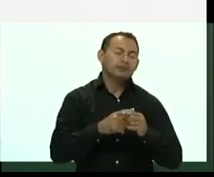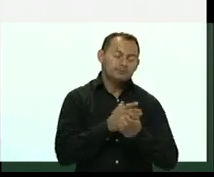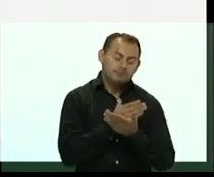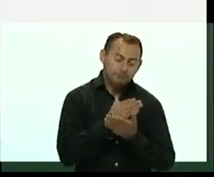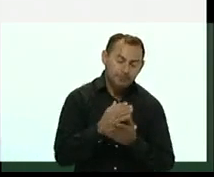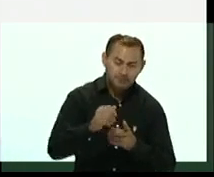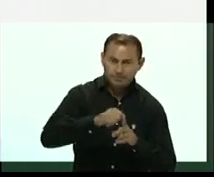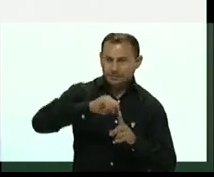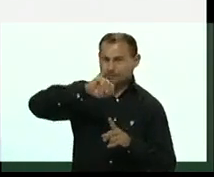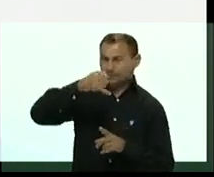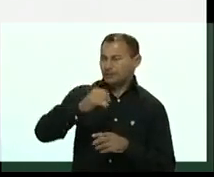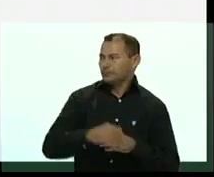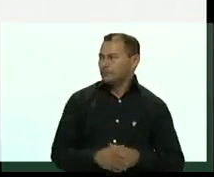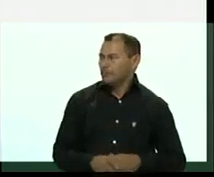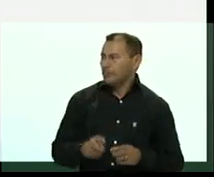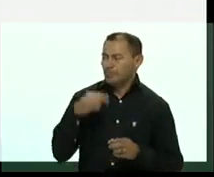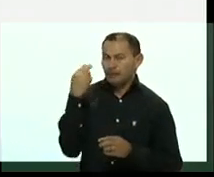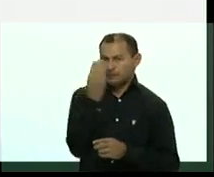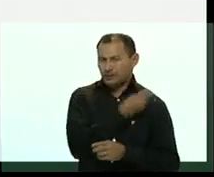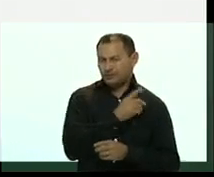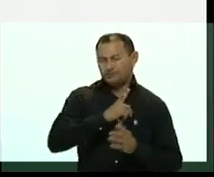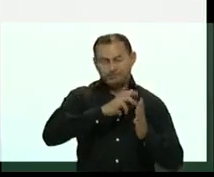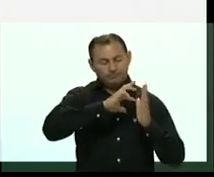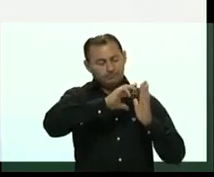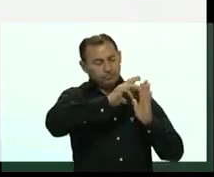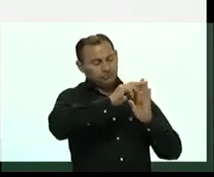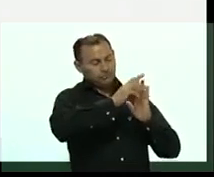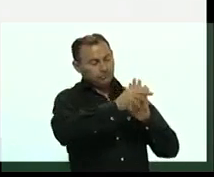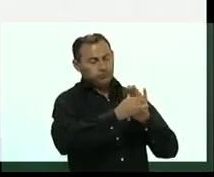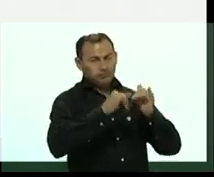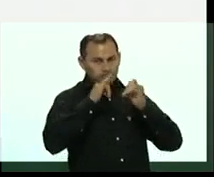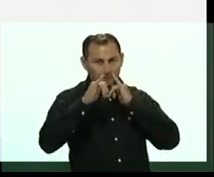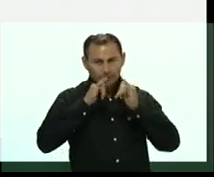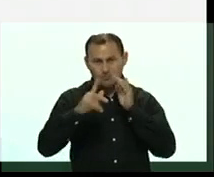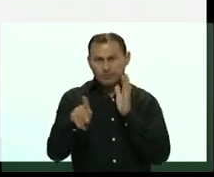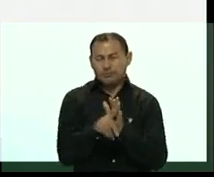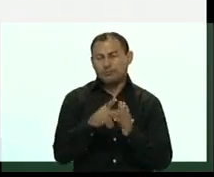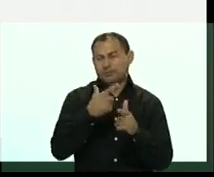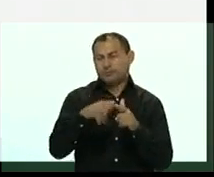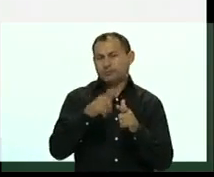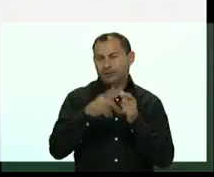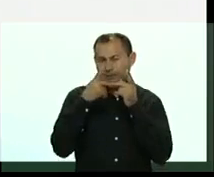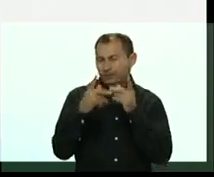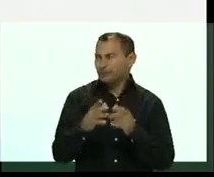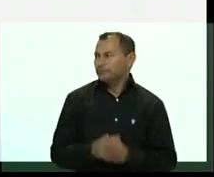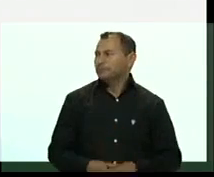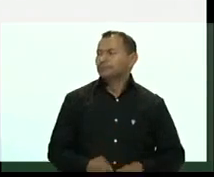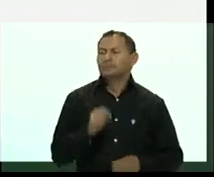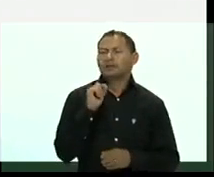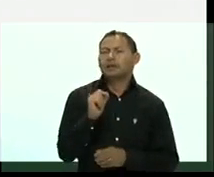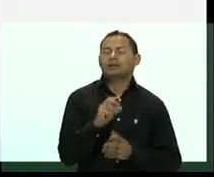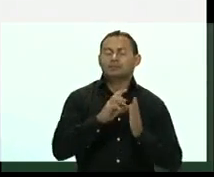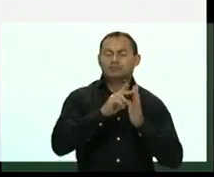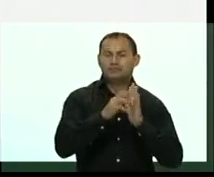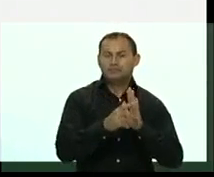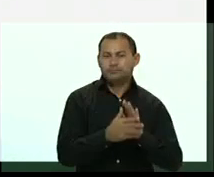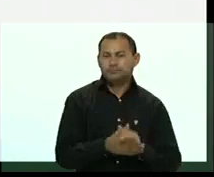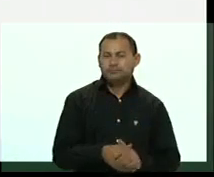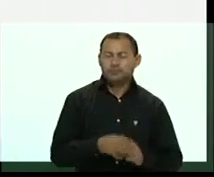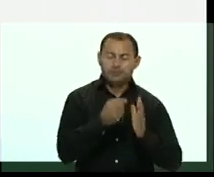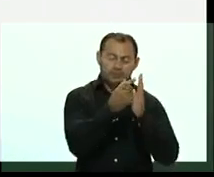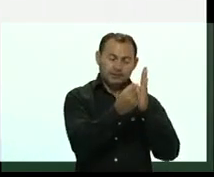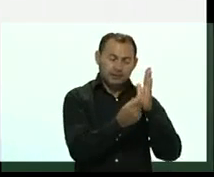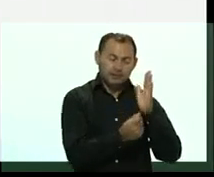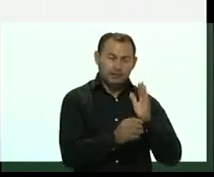início de janeiro. Então, nós já temos várias informações que o próprio problema já deu. Quem que é a derivada, né, a